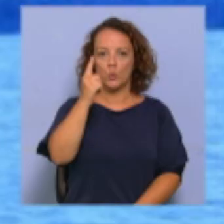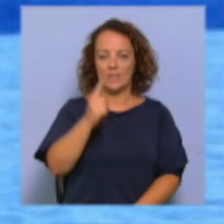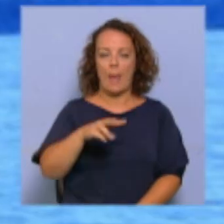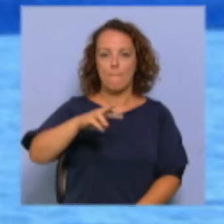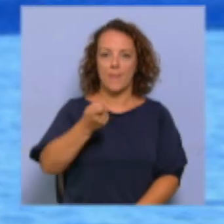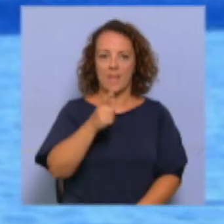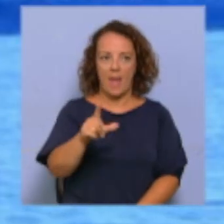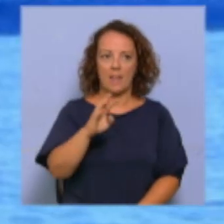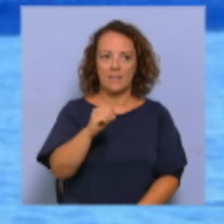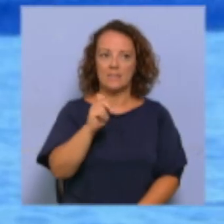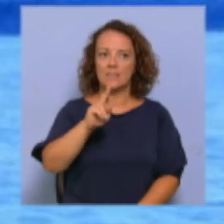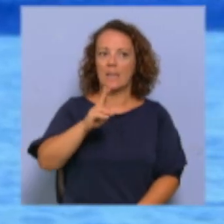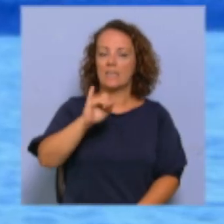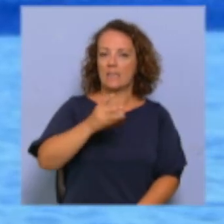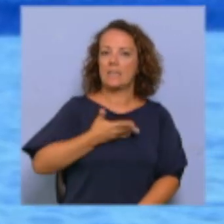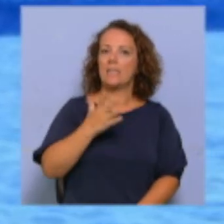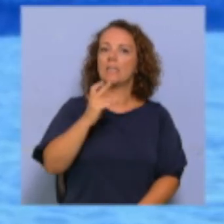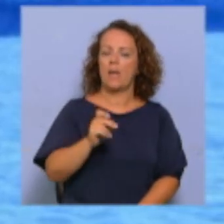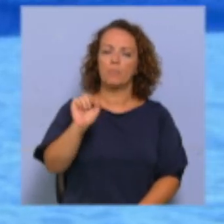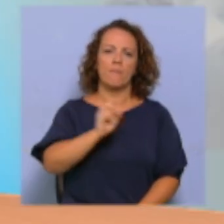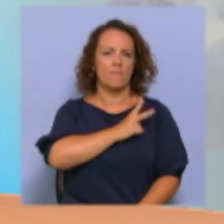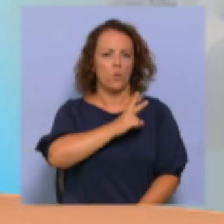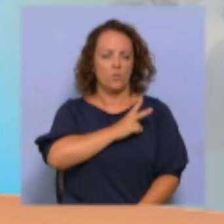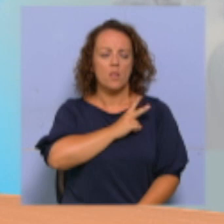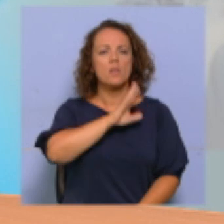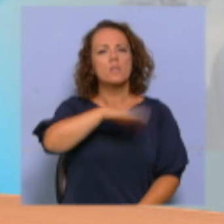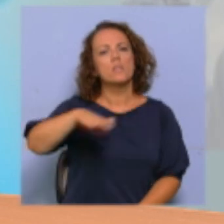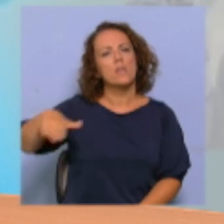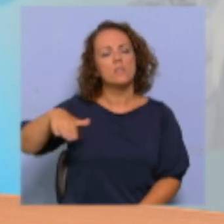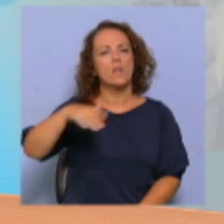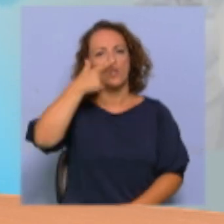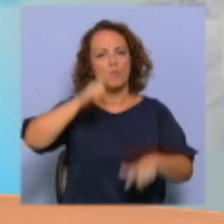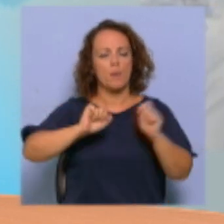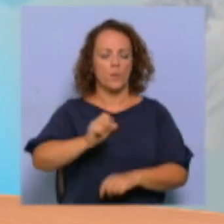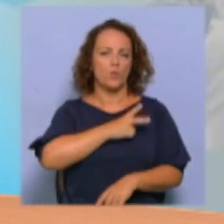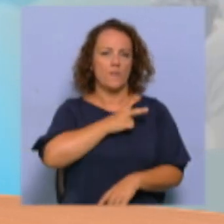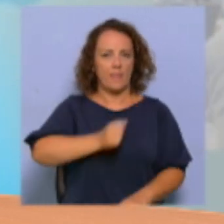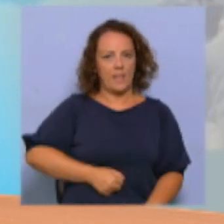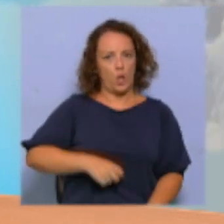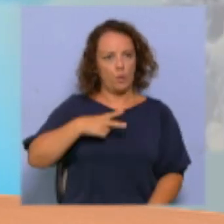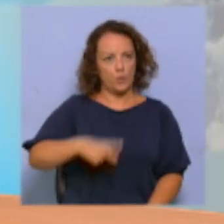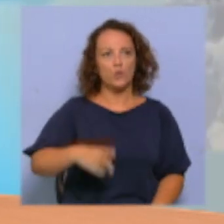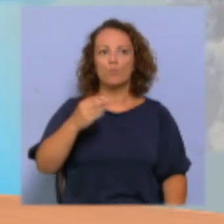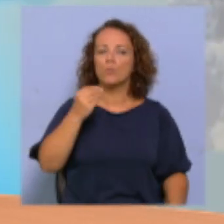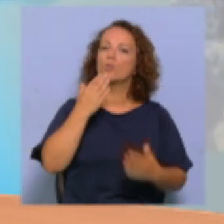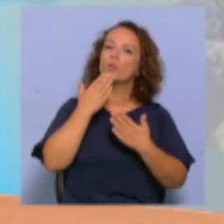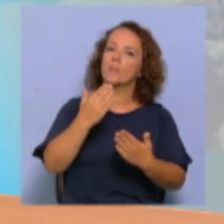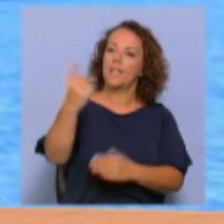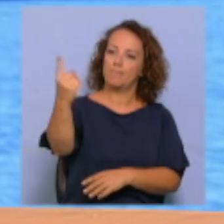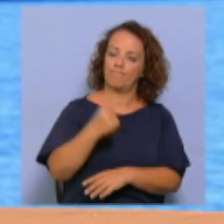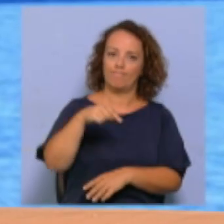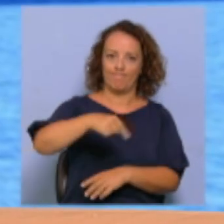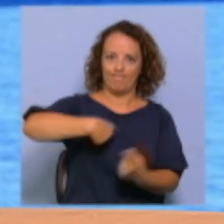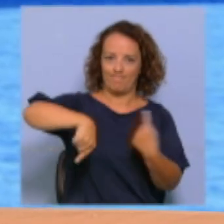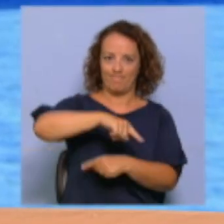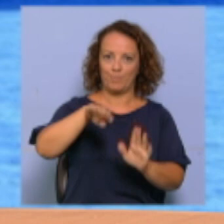é professor da Faculdade de Ciências Humanas da Universidade Católica Portuguesa. Muito boa tarde, obrigado por estar aqui entre nós.